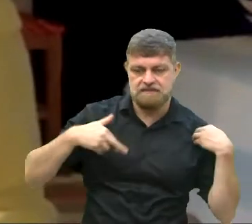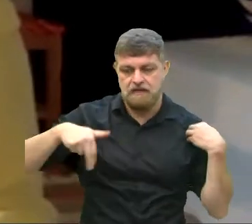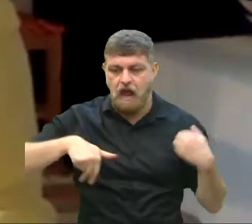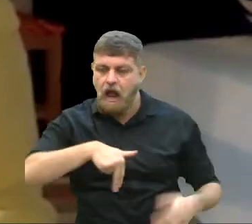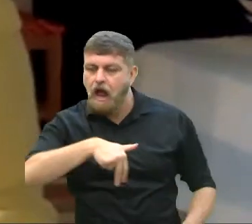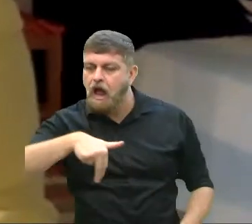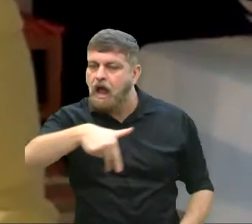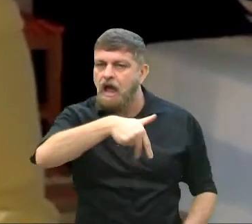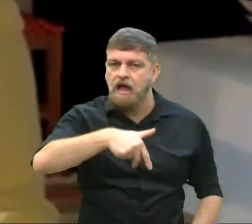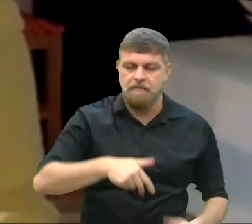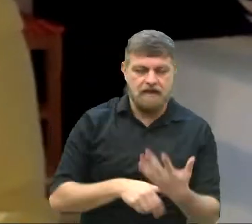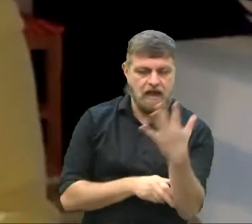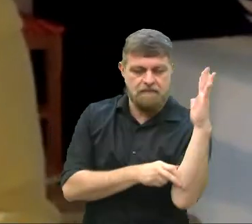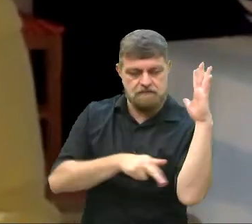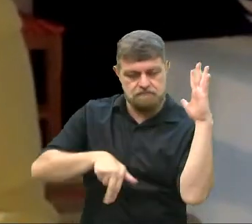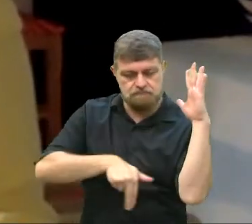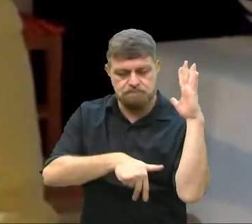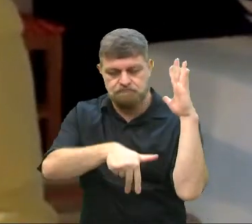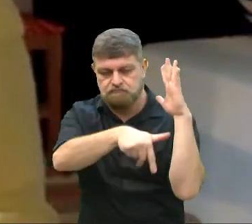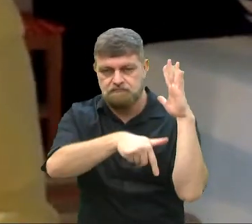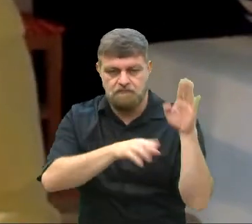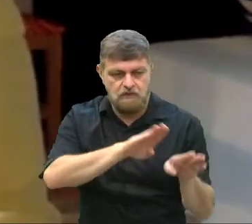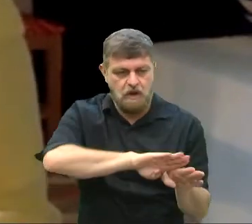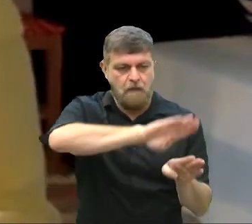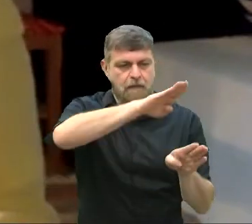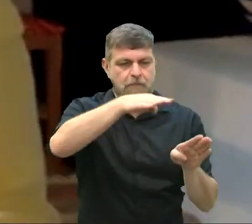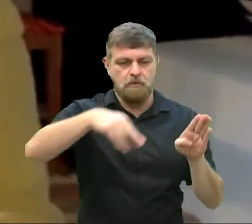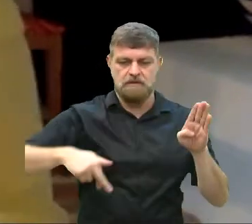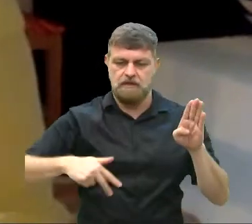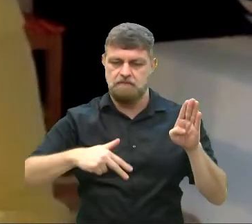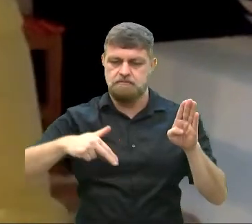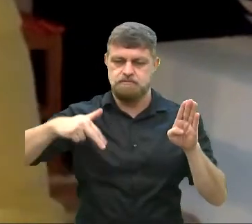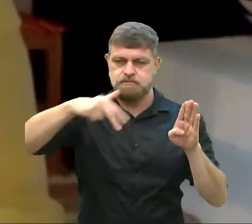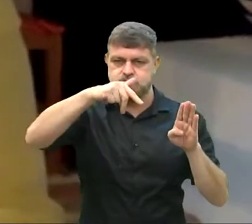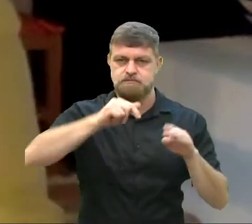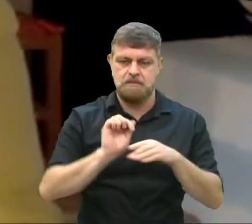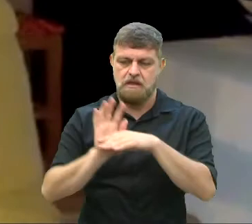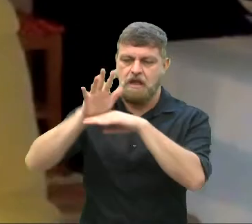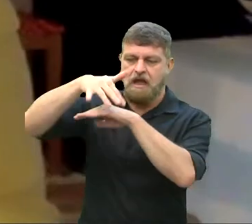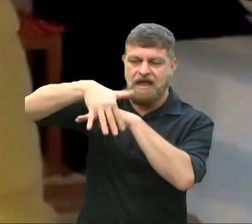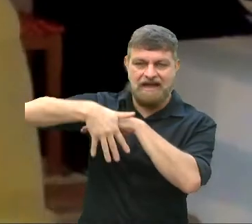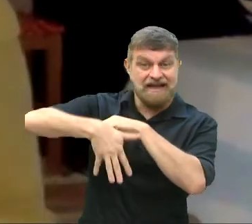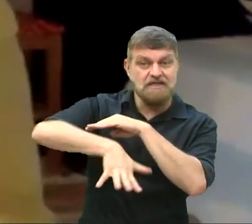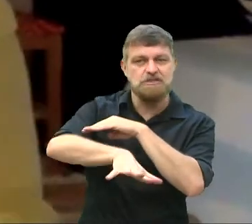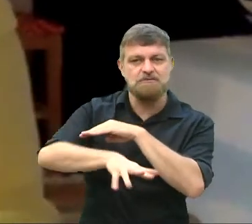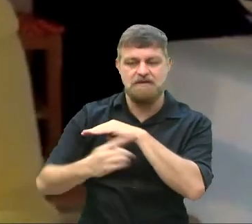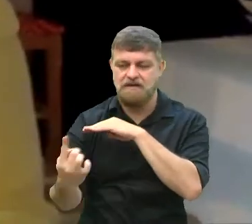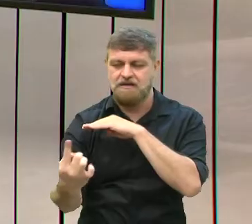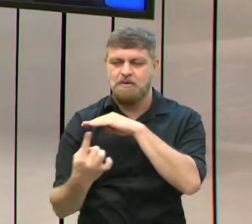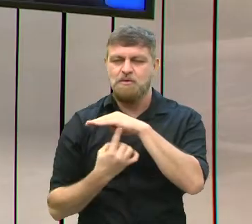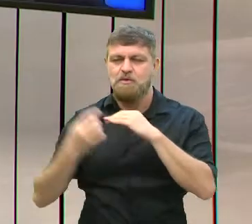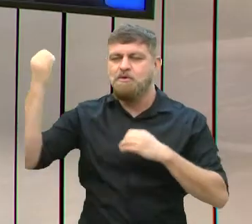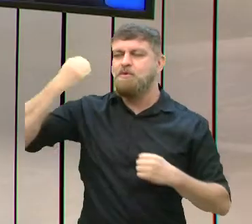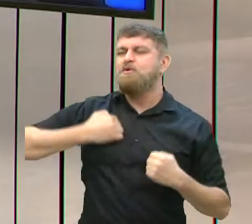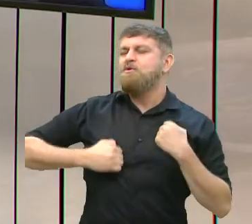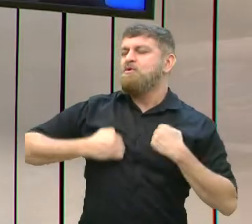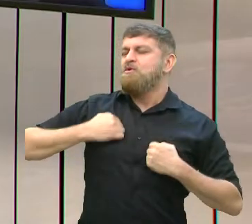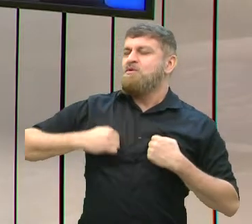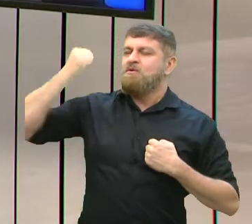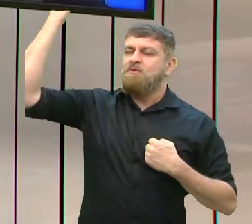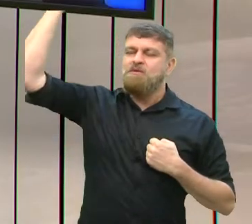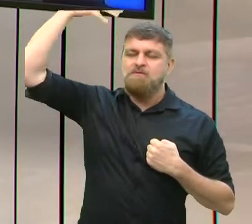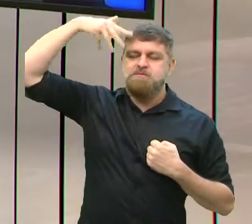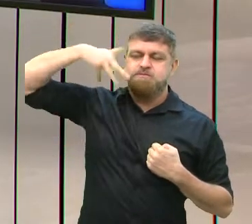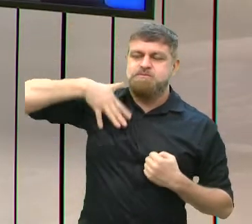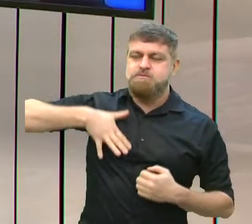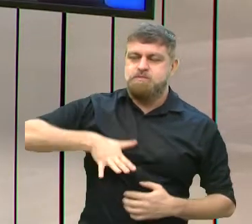numa trilha, de fazer uma escalada de montanha, de fazer um piquenique, tomar um banho de cachoeira, né? Então, este tipo de coisa. A gestão também